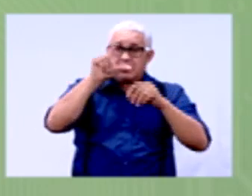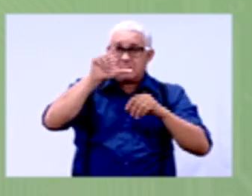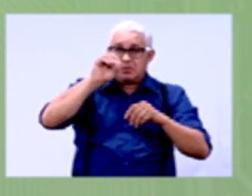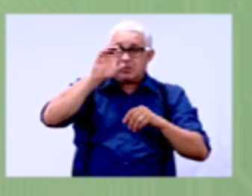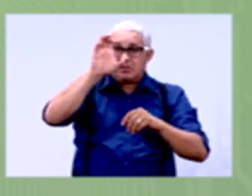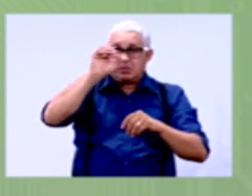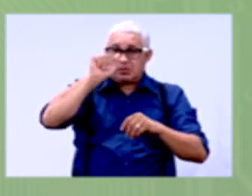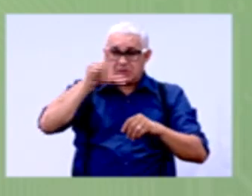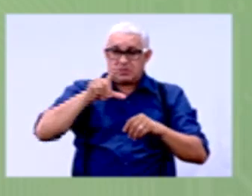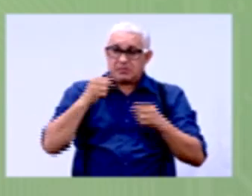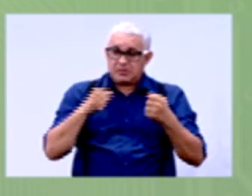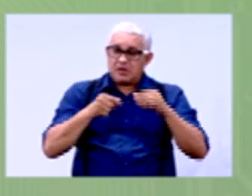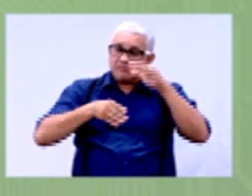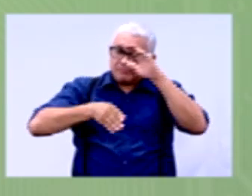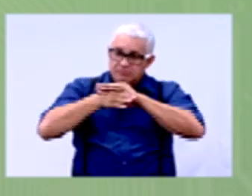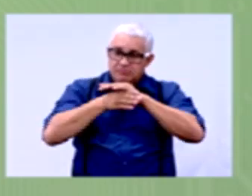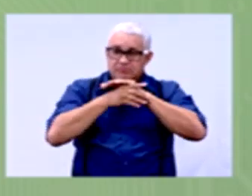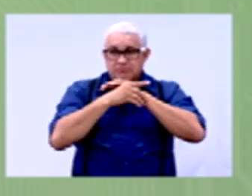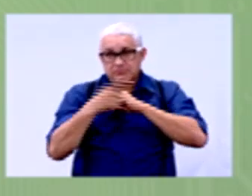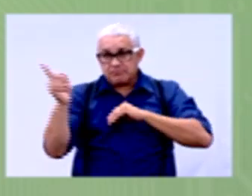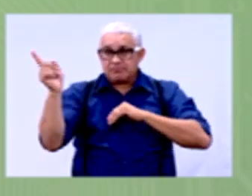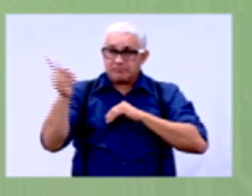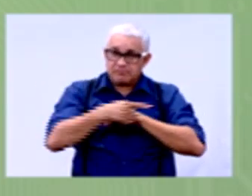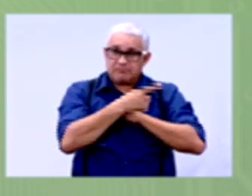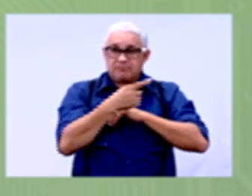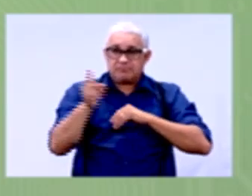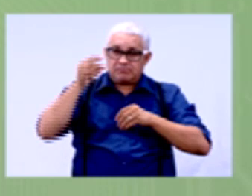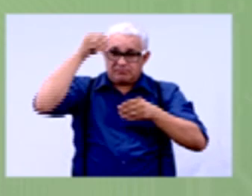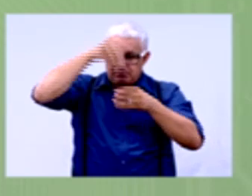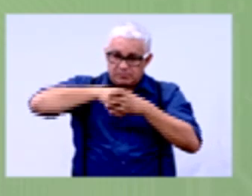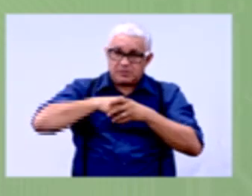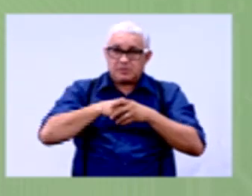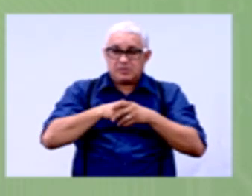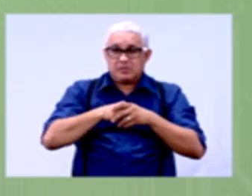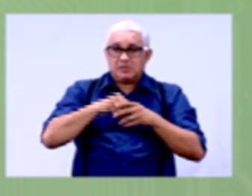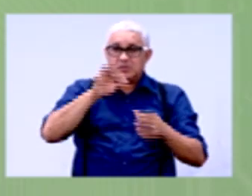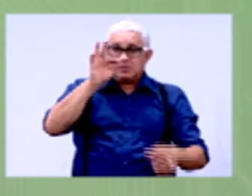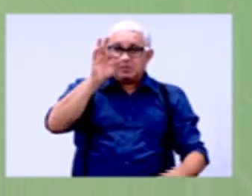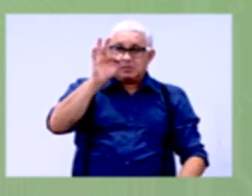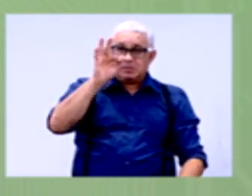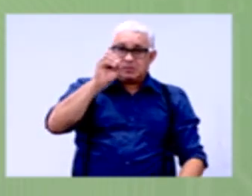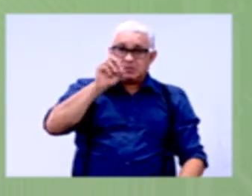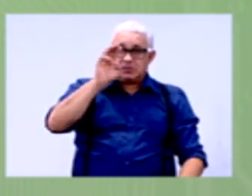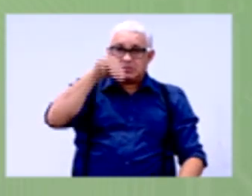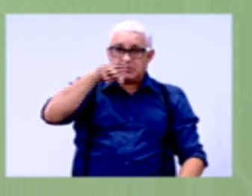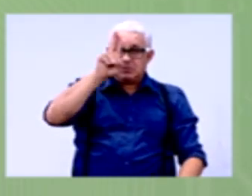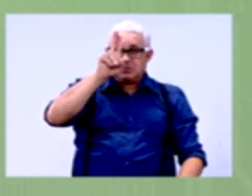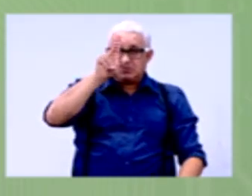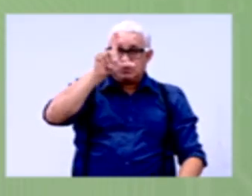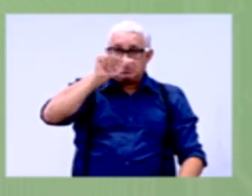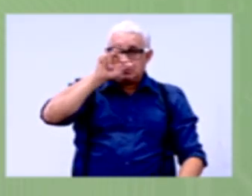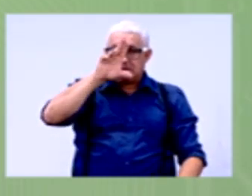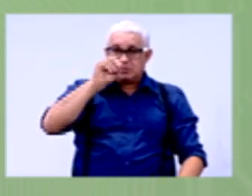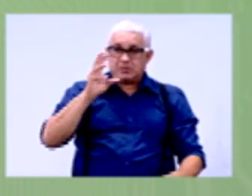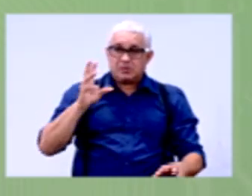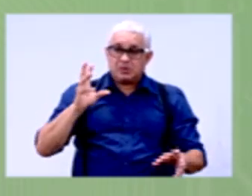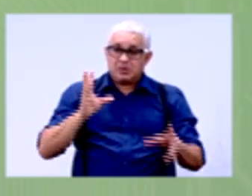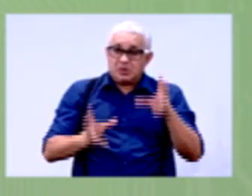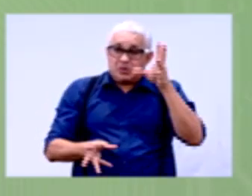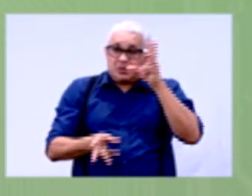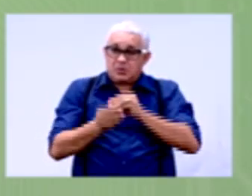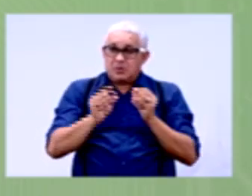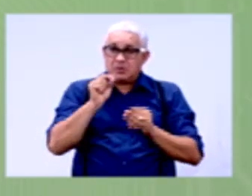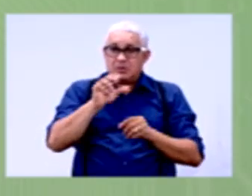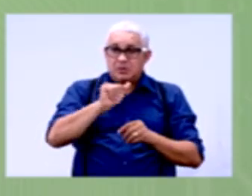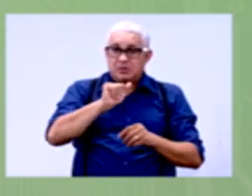acesso de idas e vindas aí dentro do nosso formulário, né? Um resumo para isso é que a